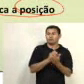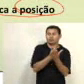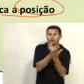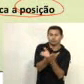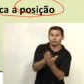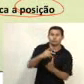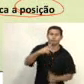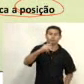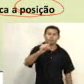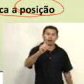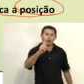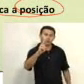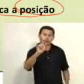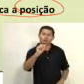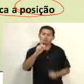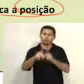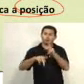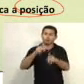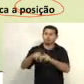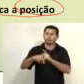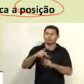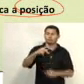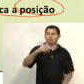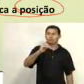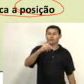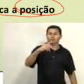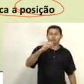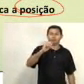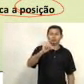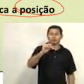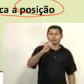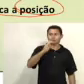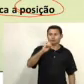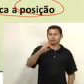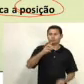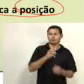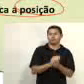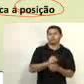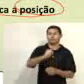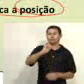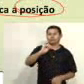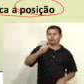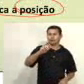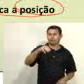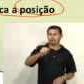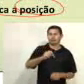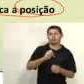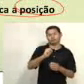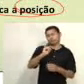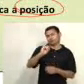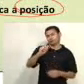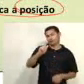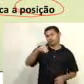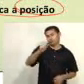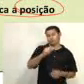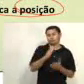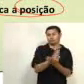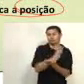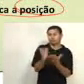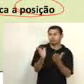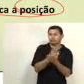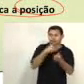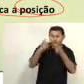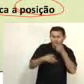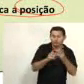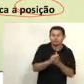desvio padrão populacional, que é o sigma, né? Fizemos vários exercícios no final da teleaula 1, refere-se à dispersão.